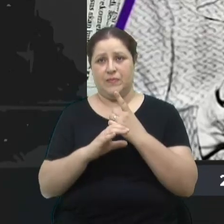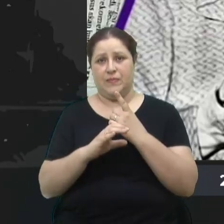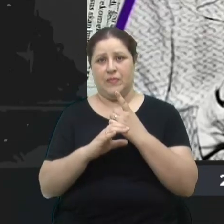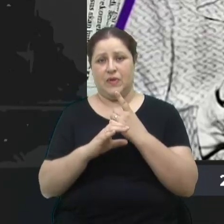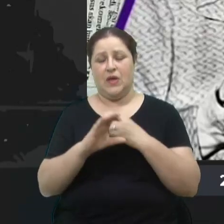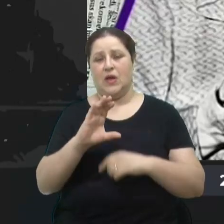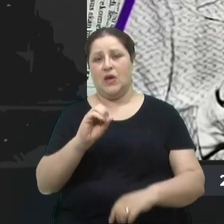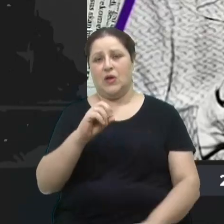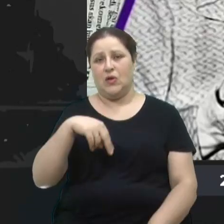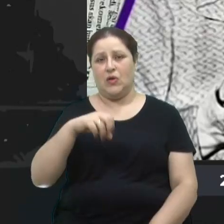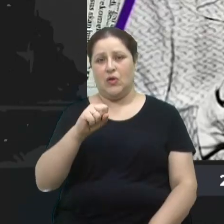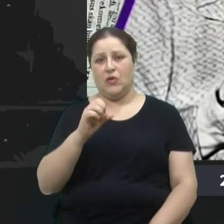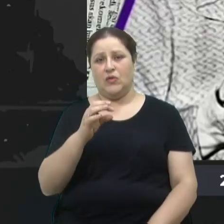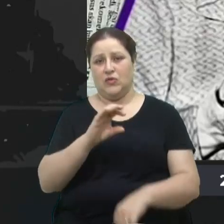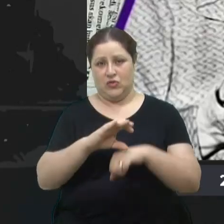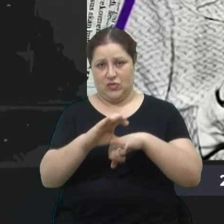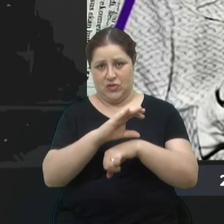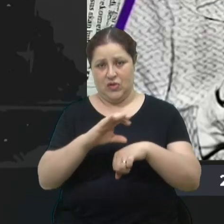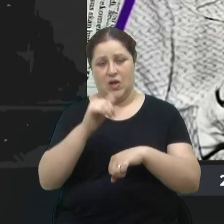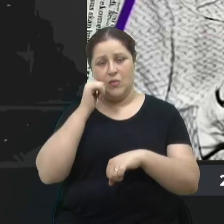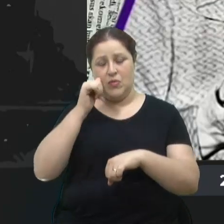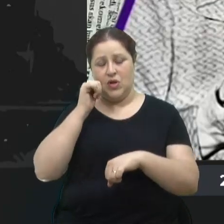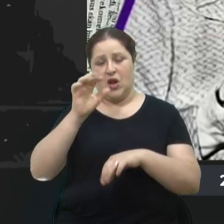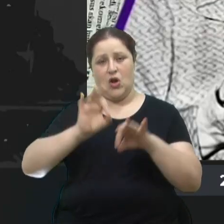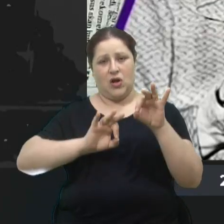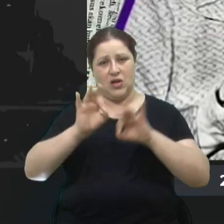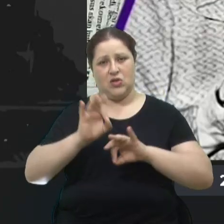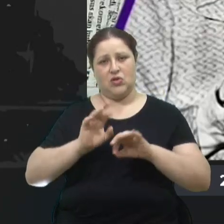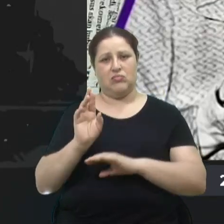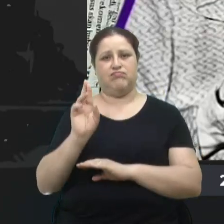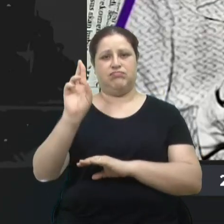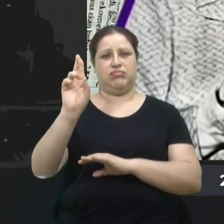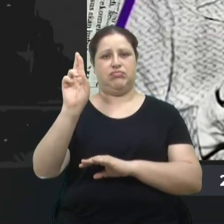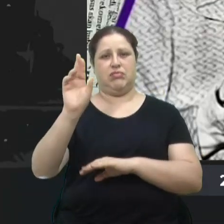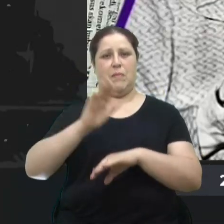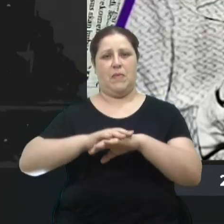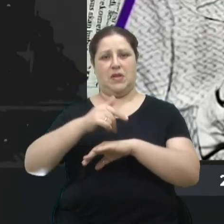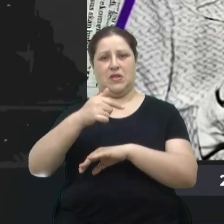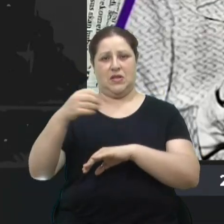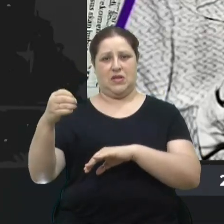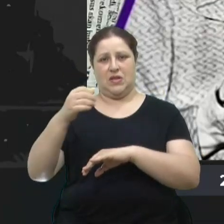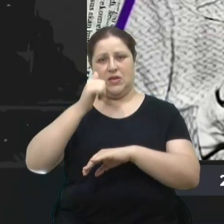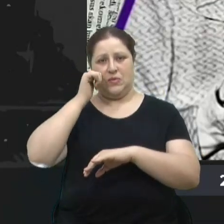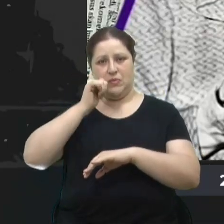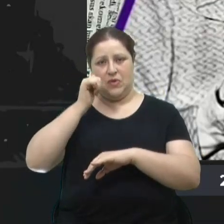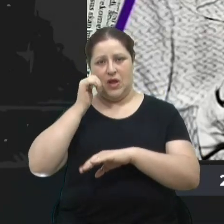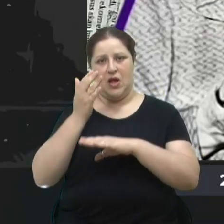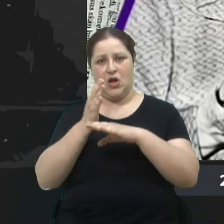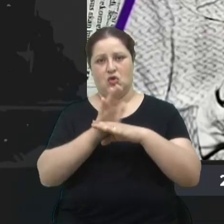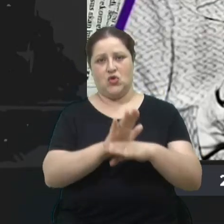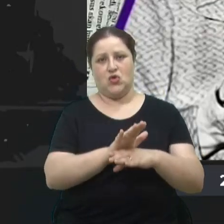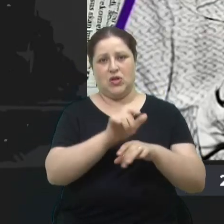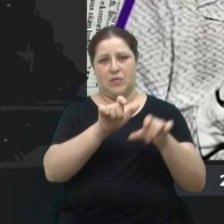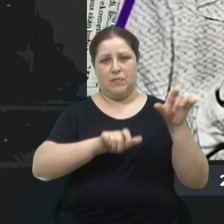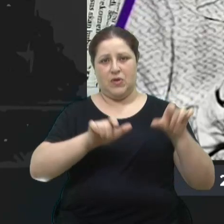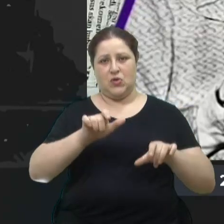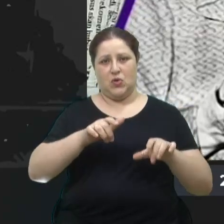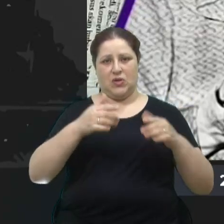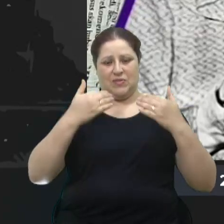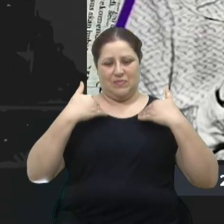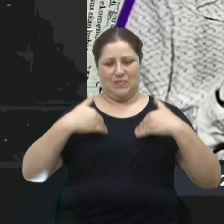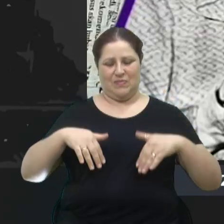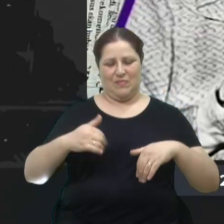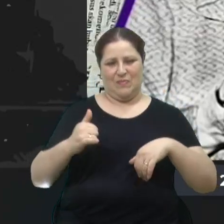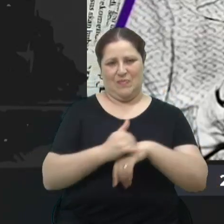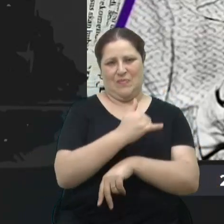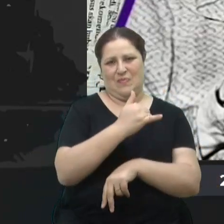frente de mais de 700 mulheres para ajudar na assistência aos feridos. Durante seu mandato,